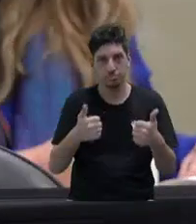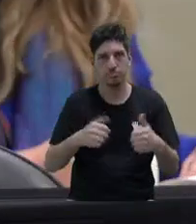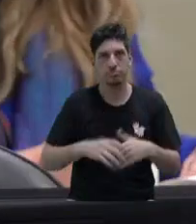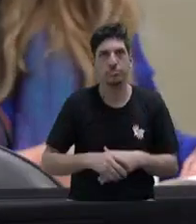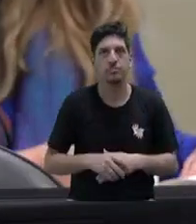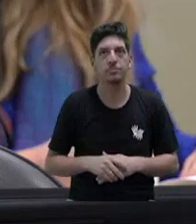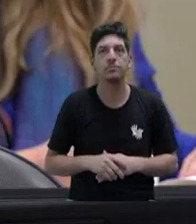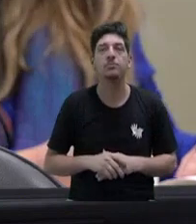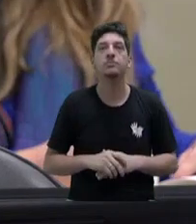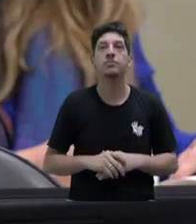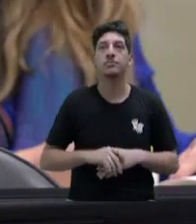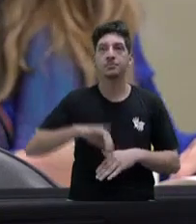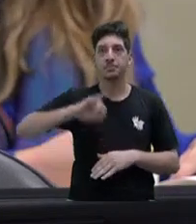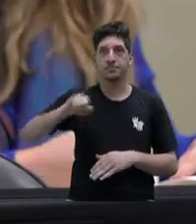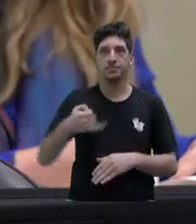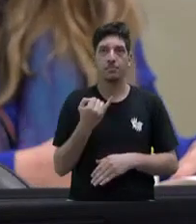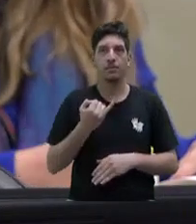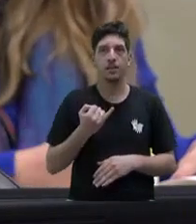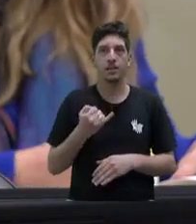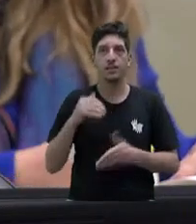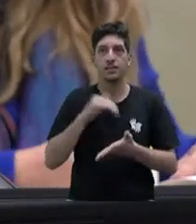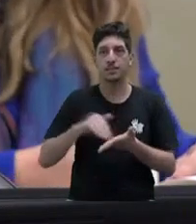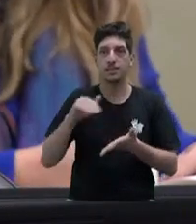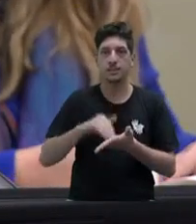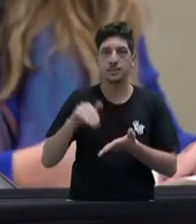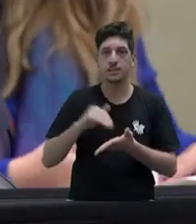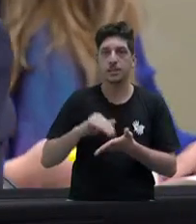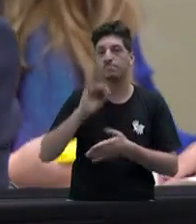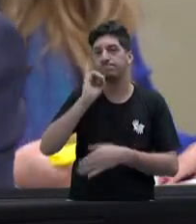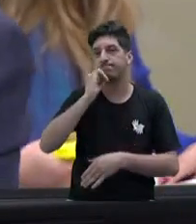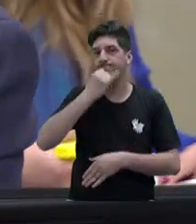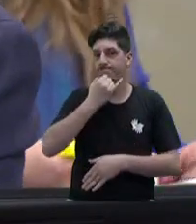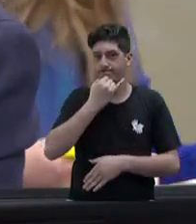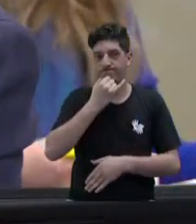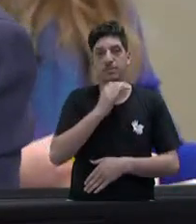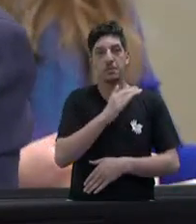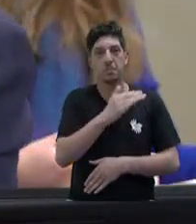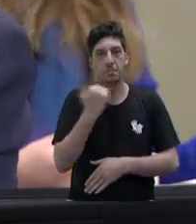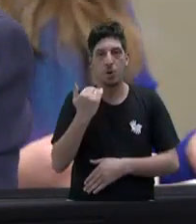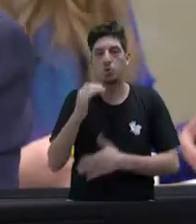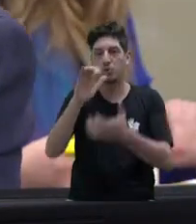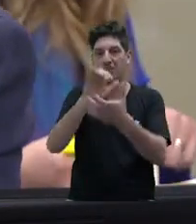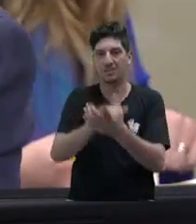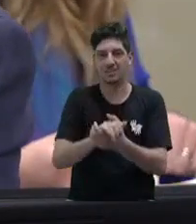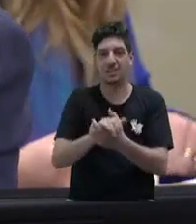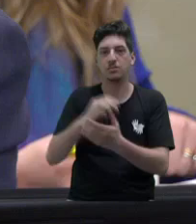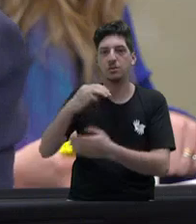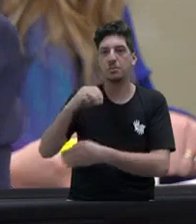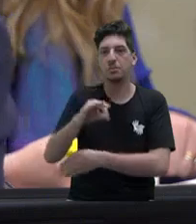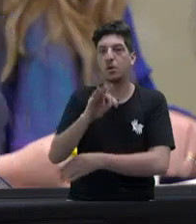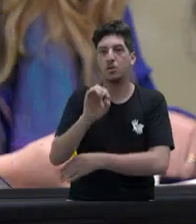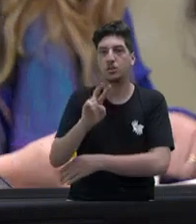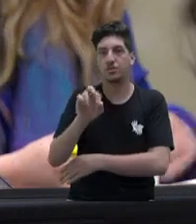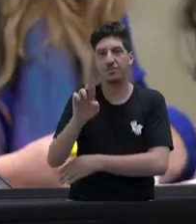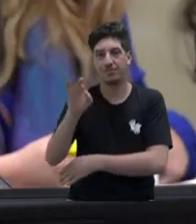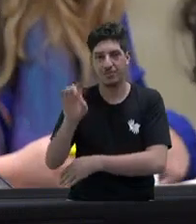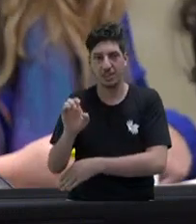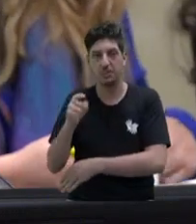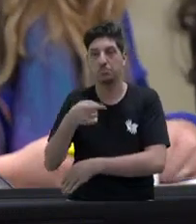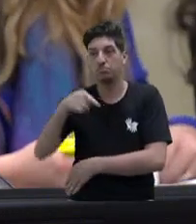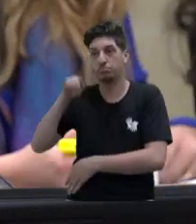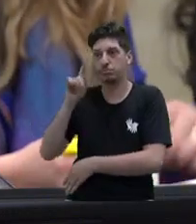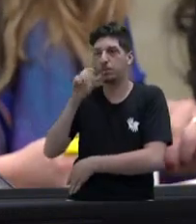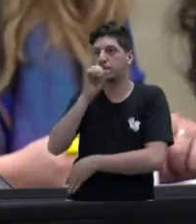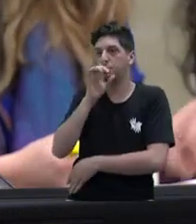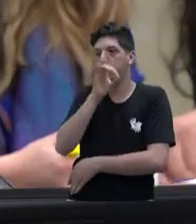E aproveitar, o secretário Leônidas, lamentar também a morte desse casal, né, em Monte Verde, que aconteceu final de semana. Foi